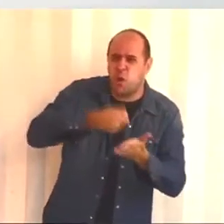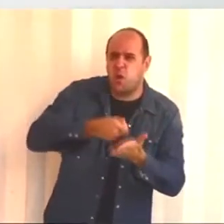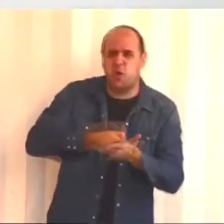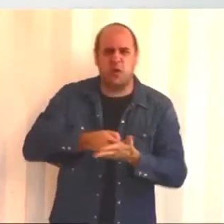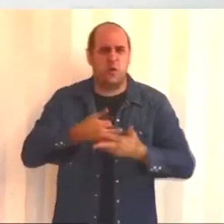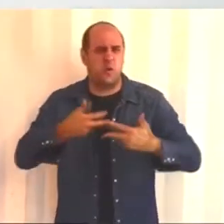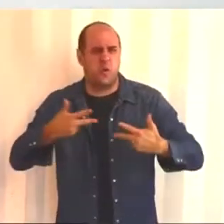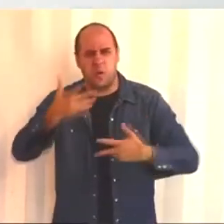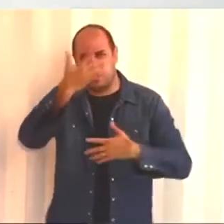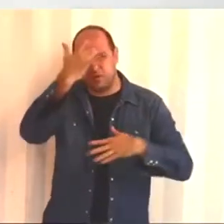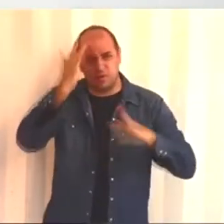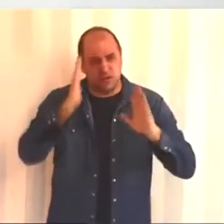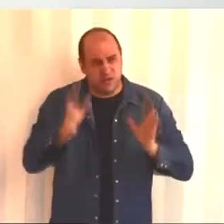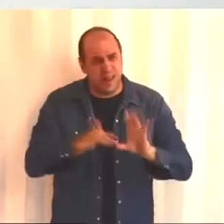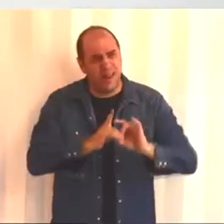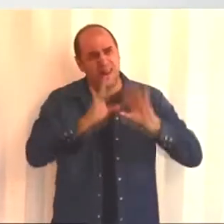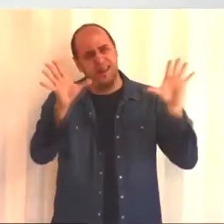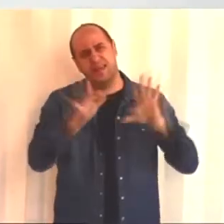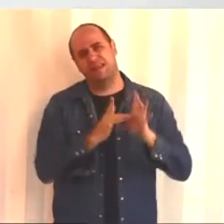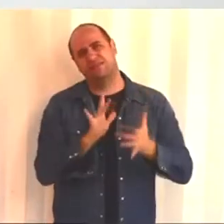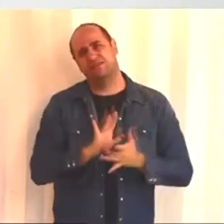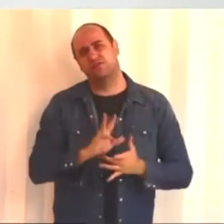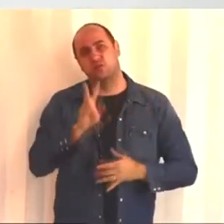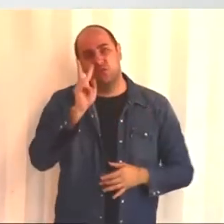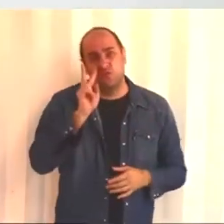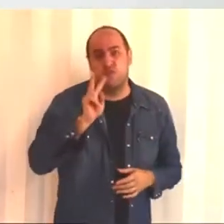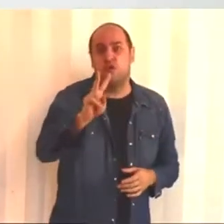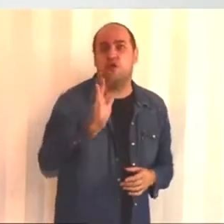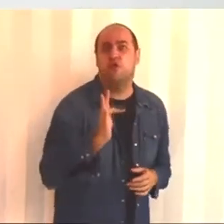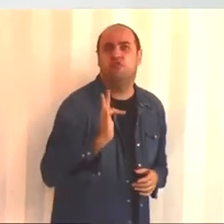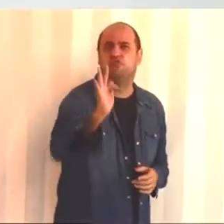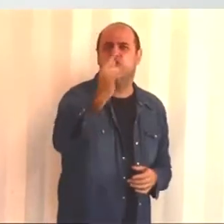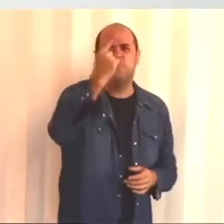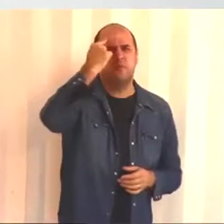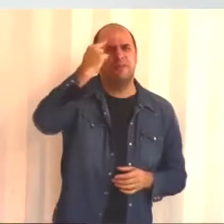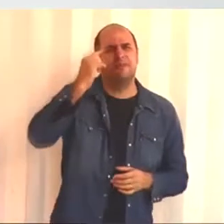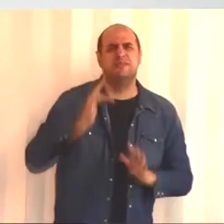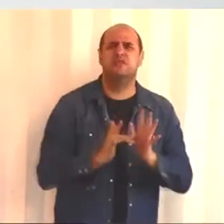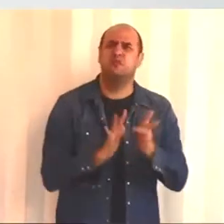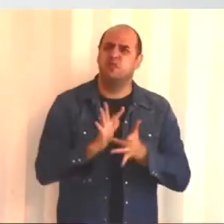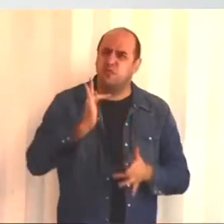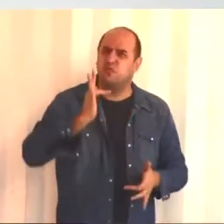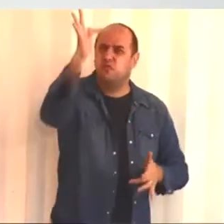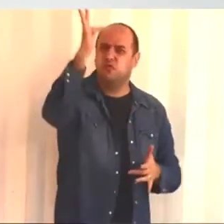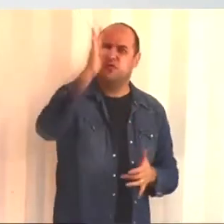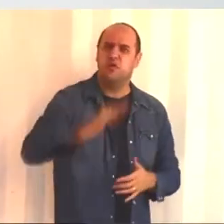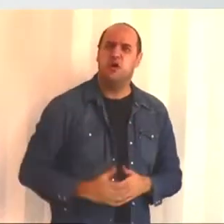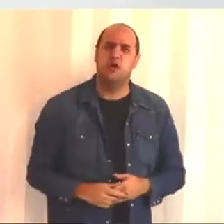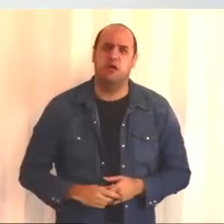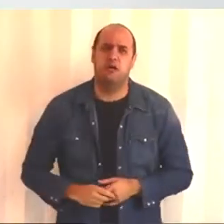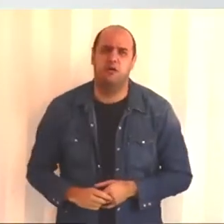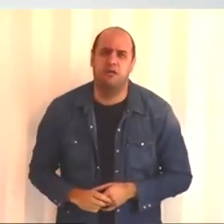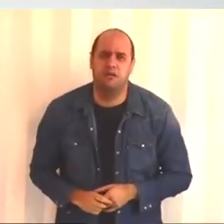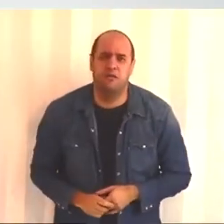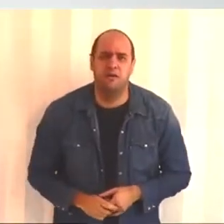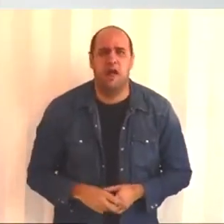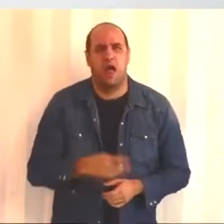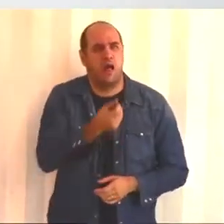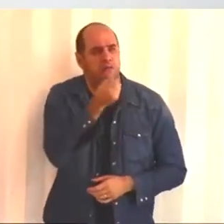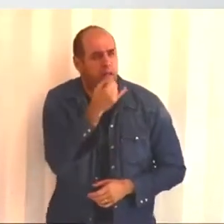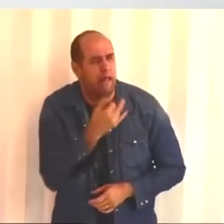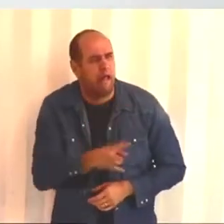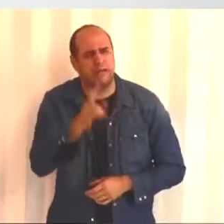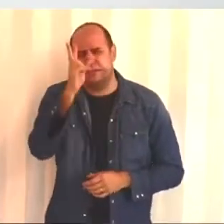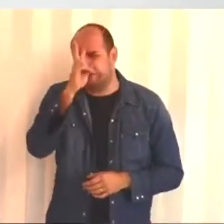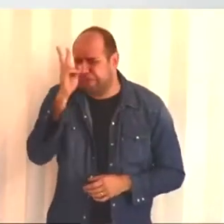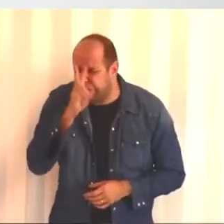estão em Cristo Jesus. Olha para frente, meu irmão, olha para frente, minha irmã. Para de ficar dizendo que você teve